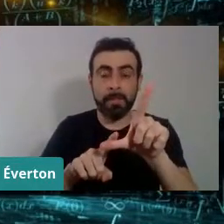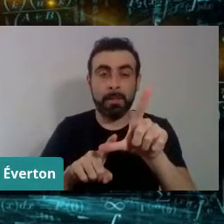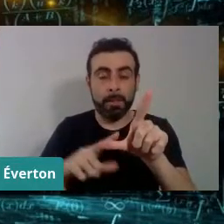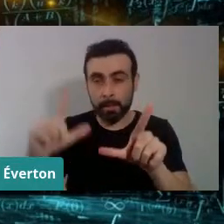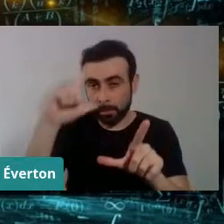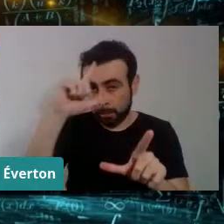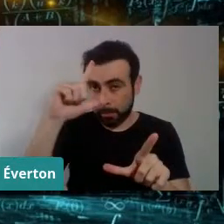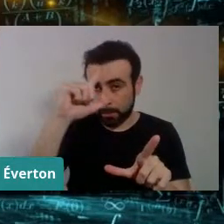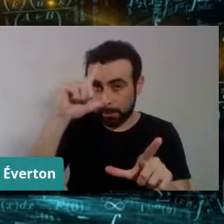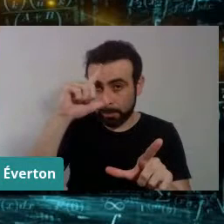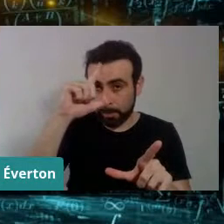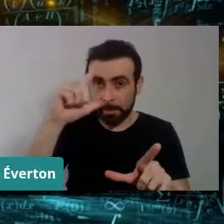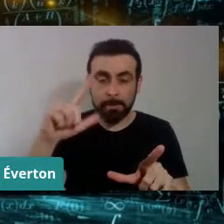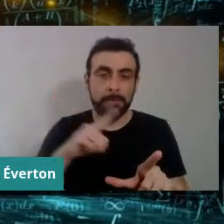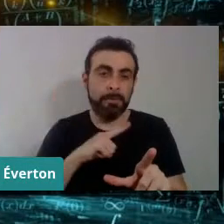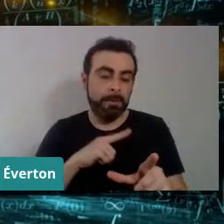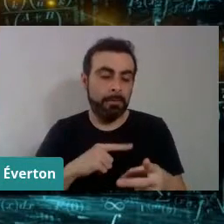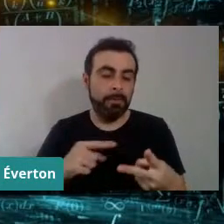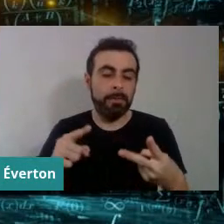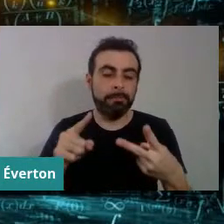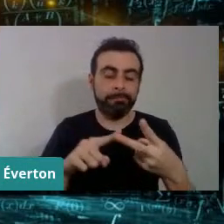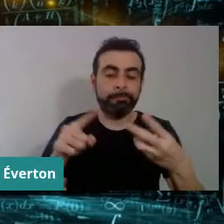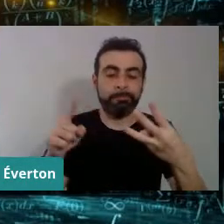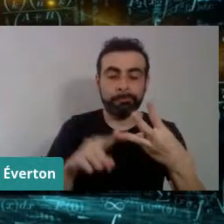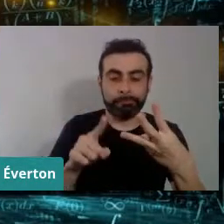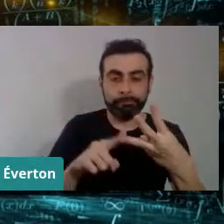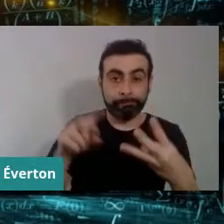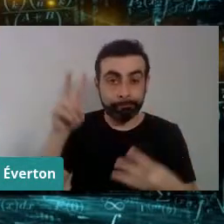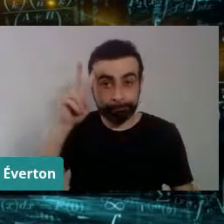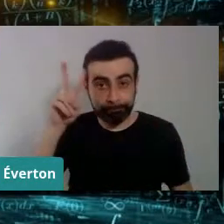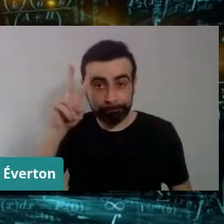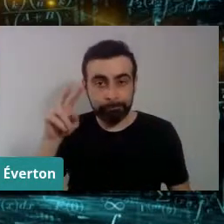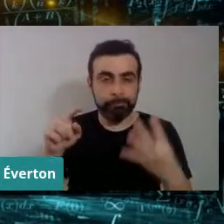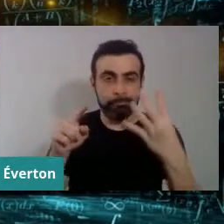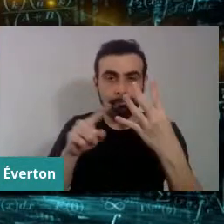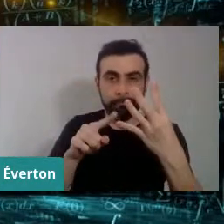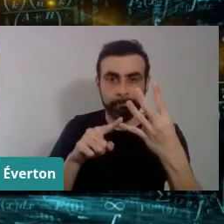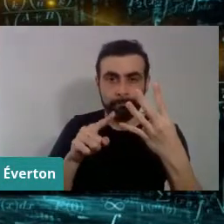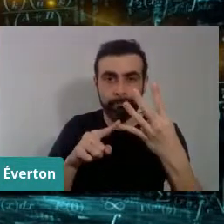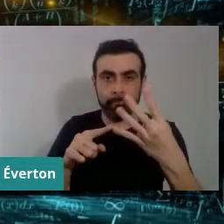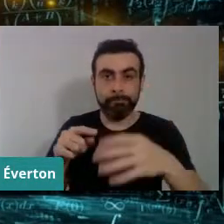neolatinas, o curso de história e o curso de pedagogia.